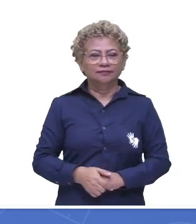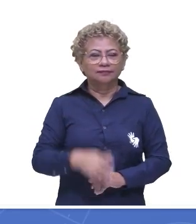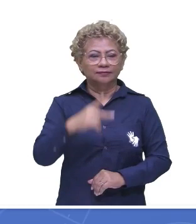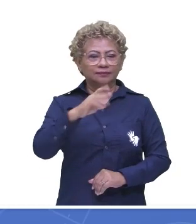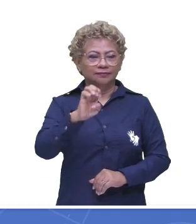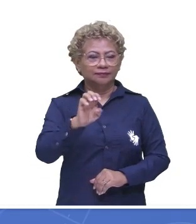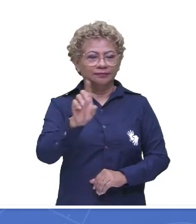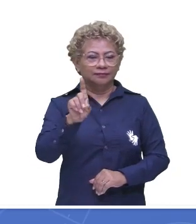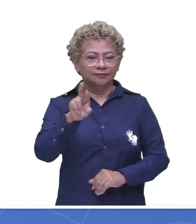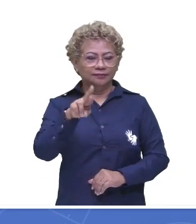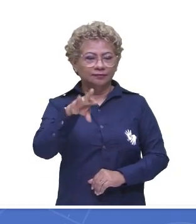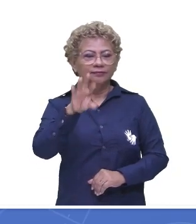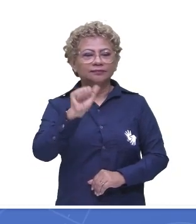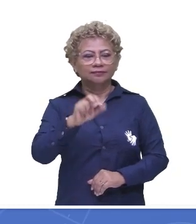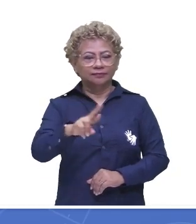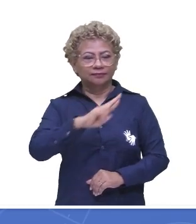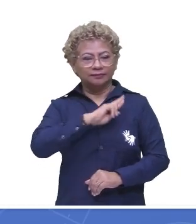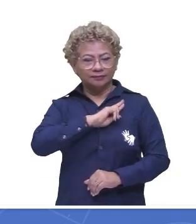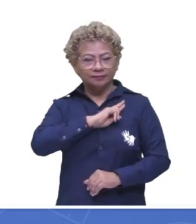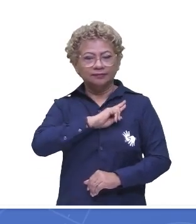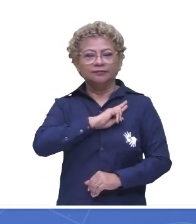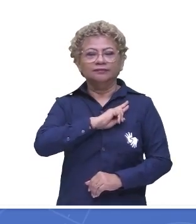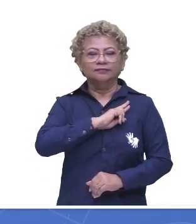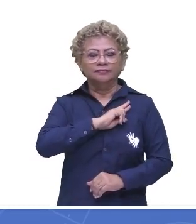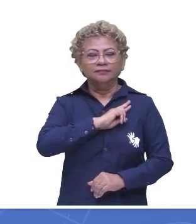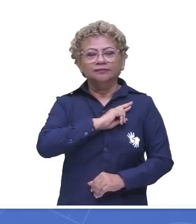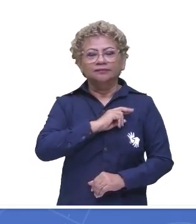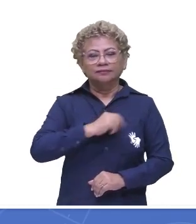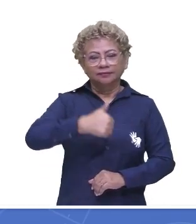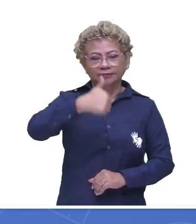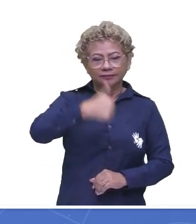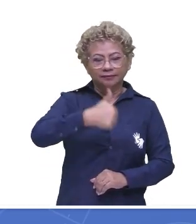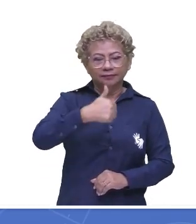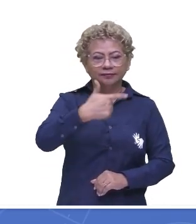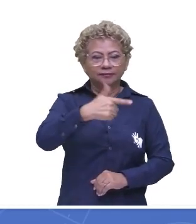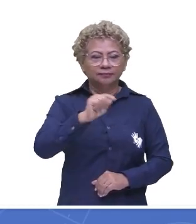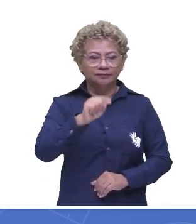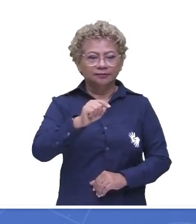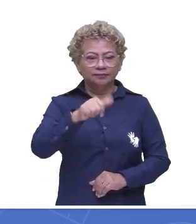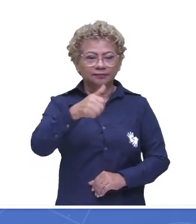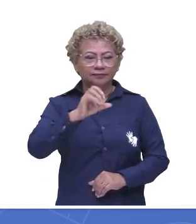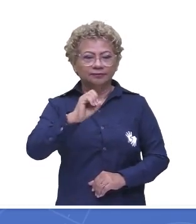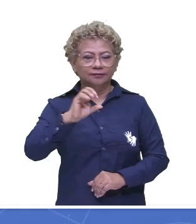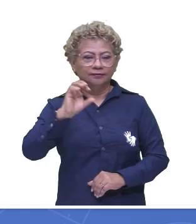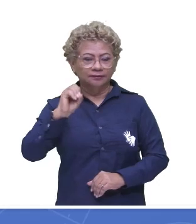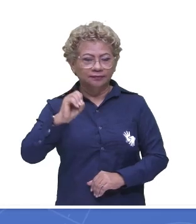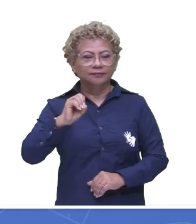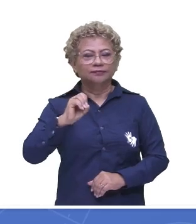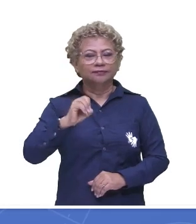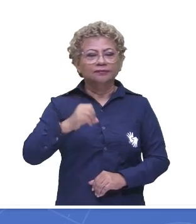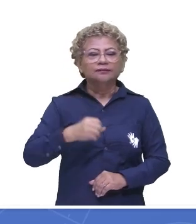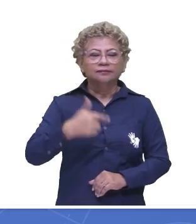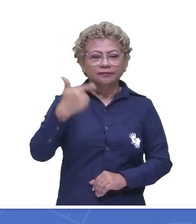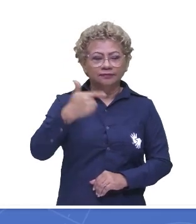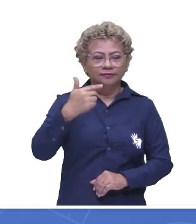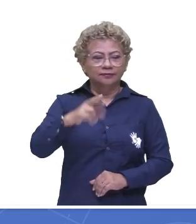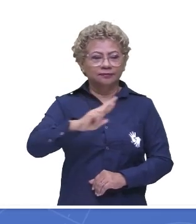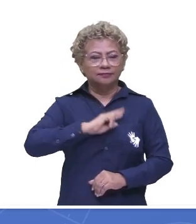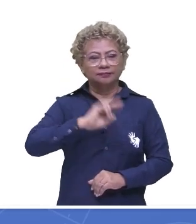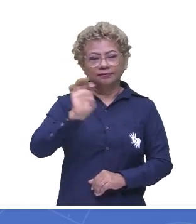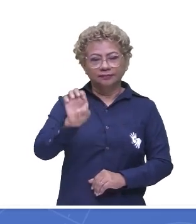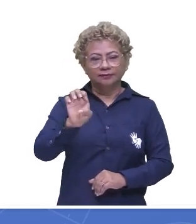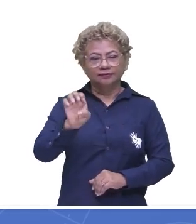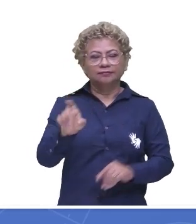Pedro da Silva, da Escola Estadual Coronel Fiuza, Careiro da Várzea, questão 1, 2.100 calorias e na questão 2, letra